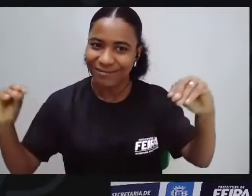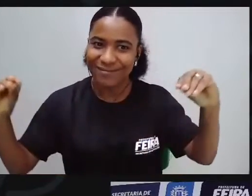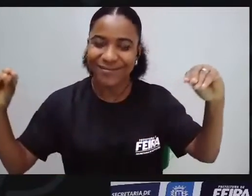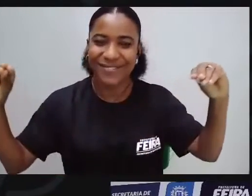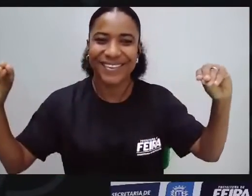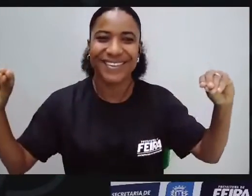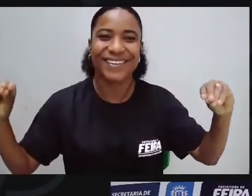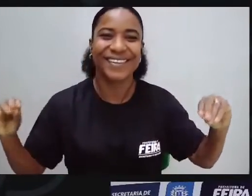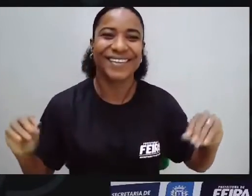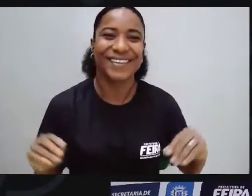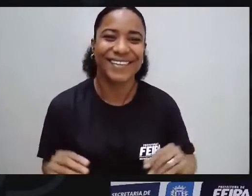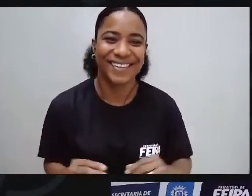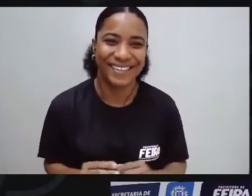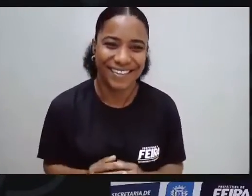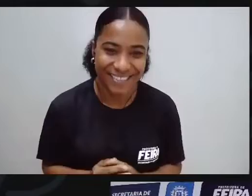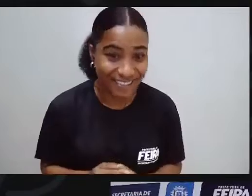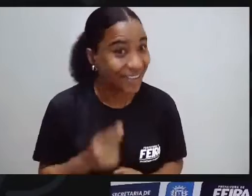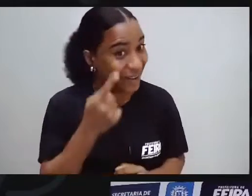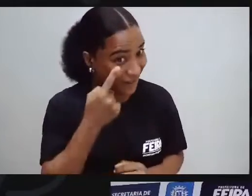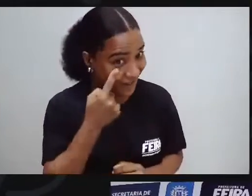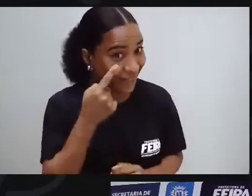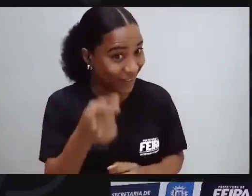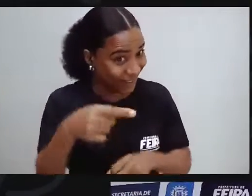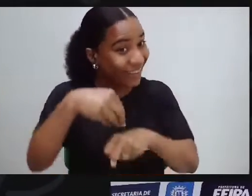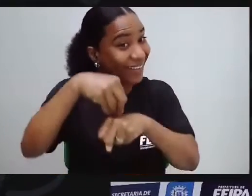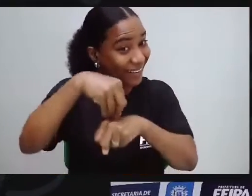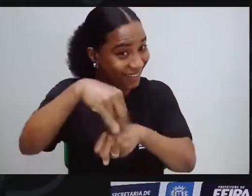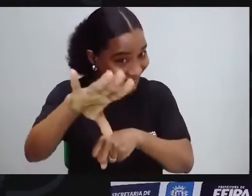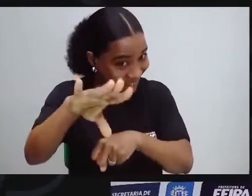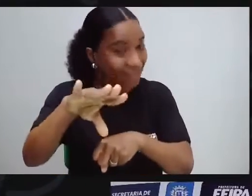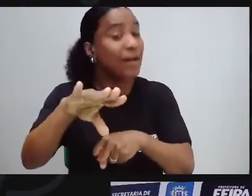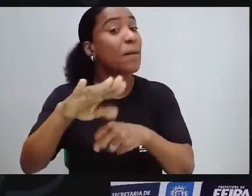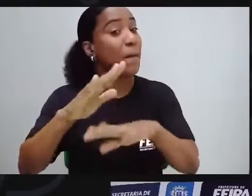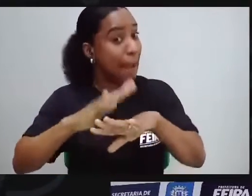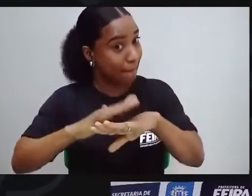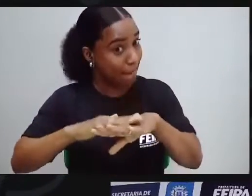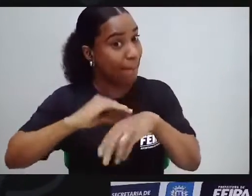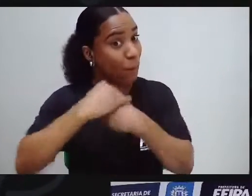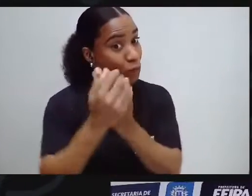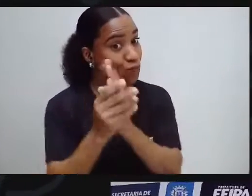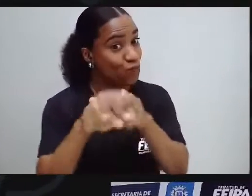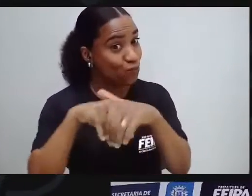olha olha aí ali carrinho e cabeça lava